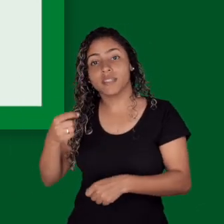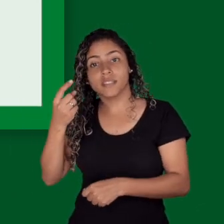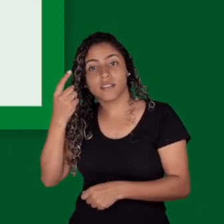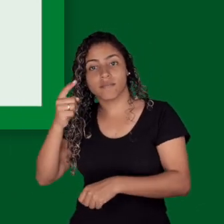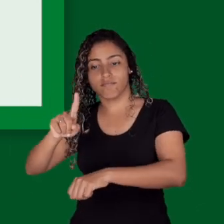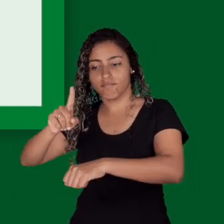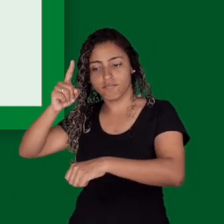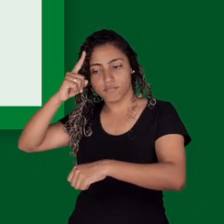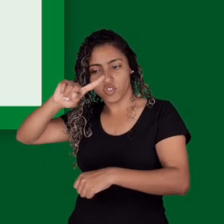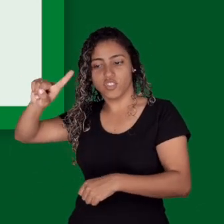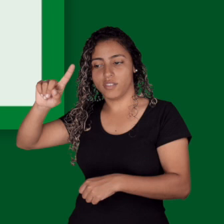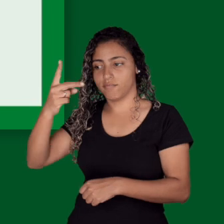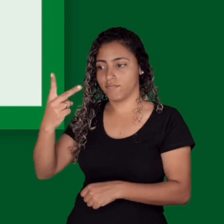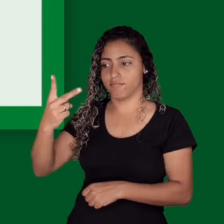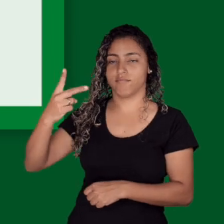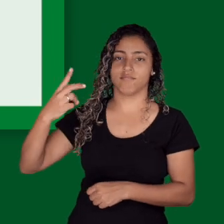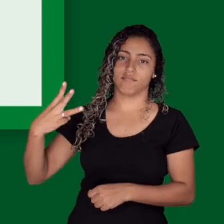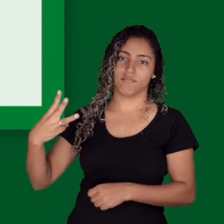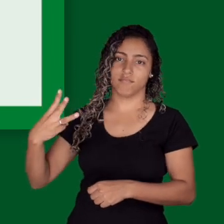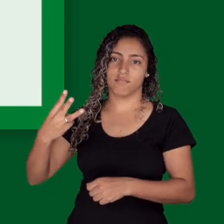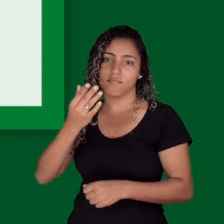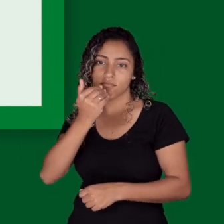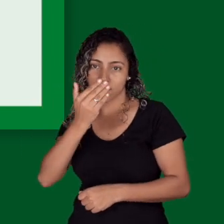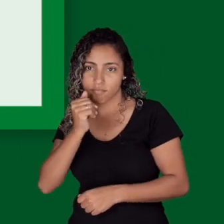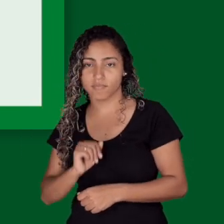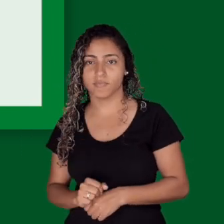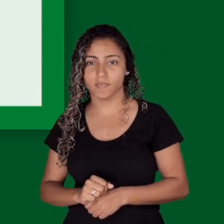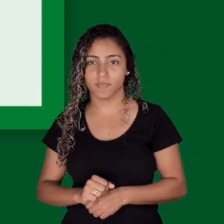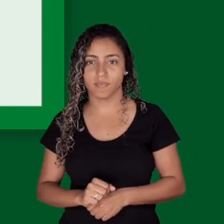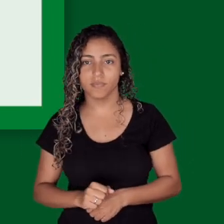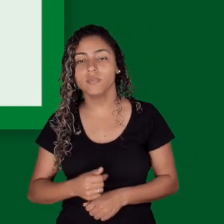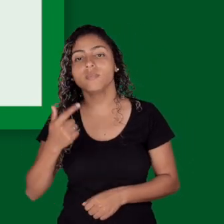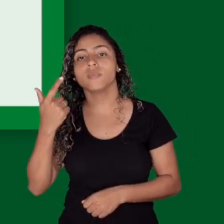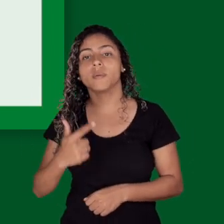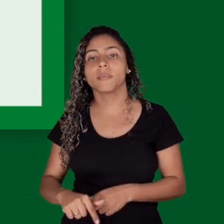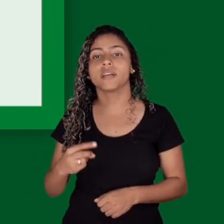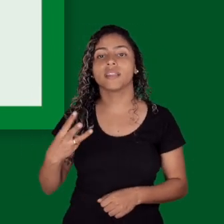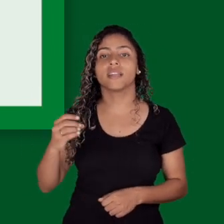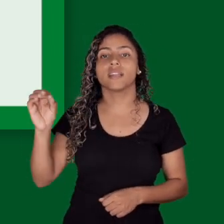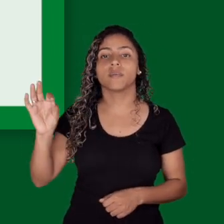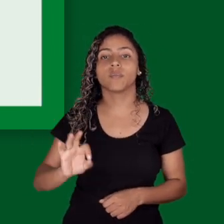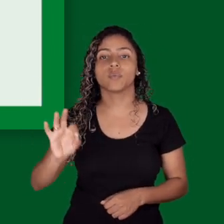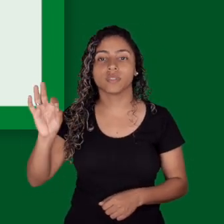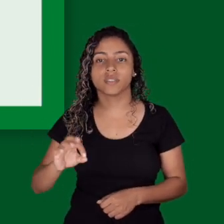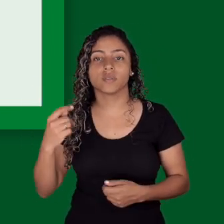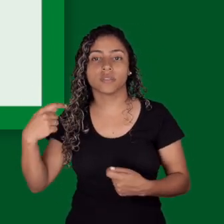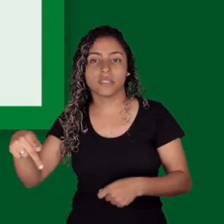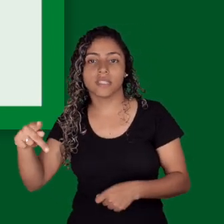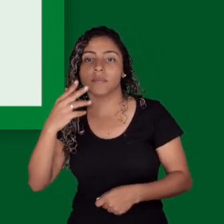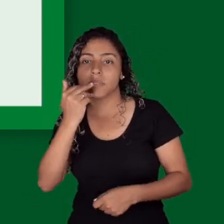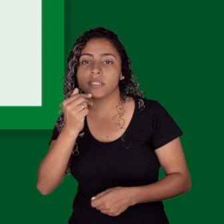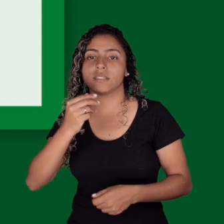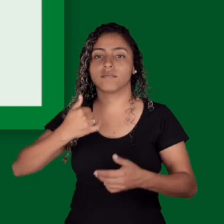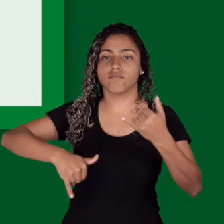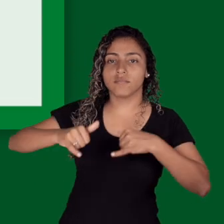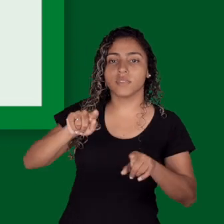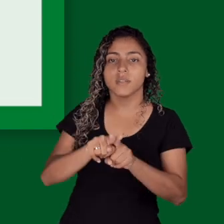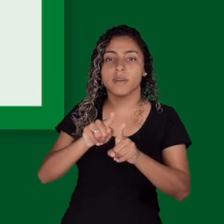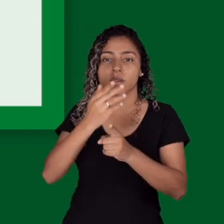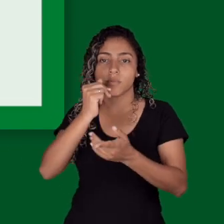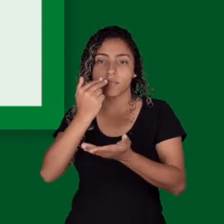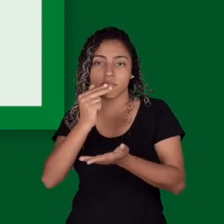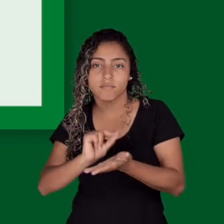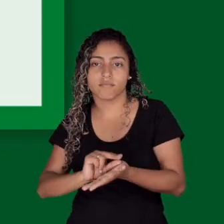por dia. No mínimo, 30% das necessidades nutricionais diárias de energia e macronutrientes por